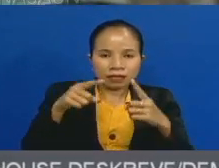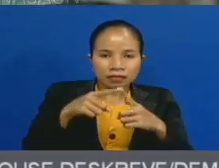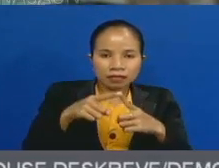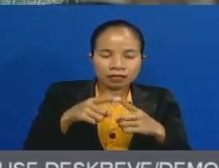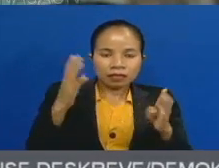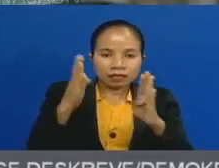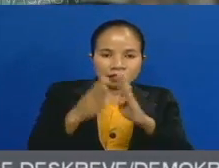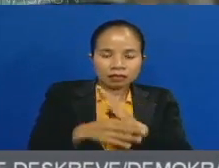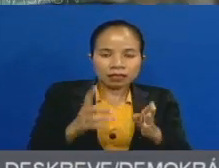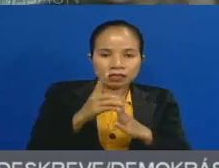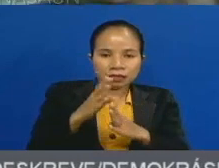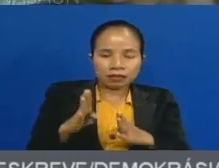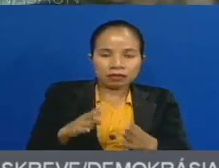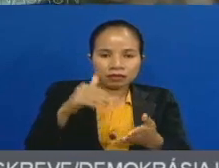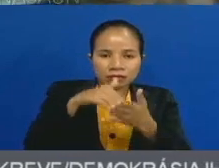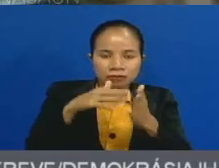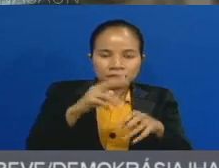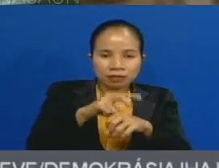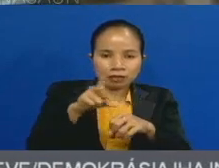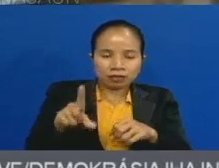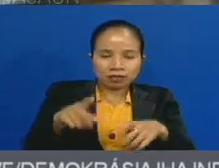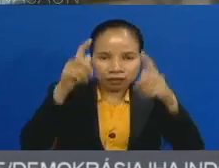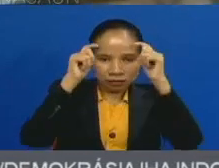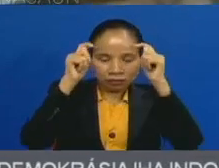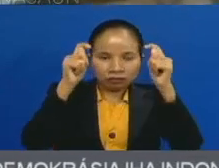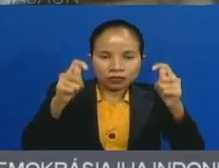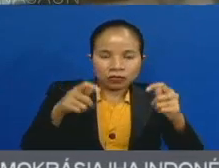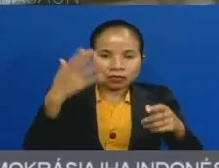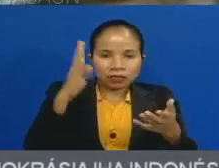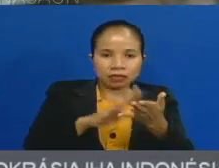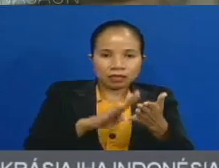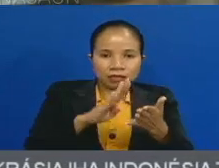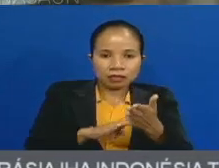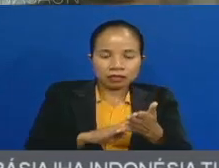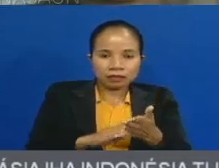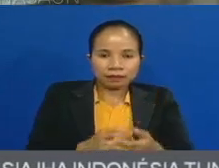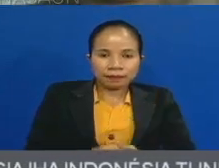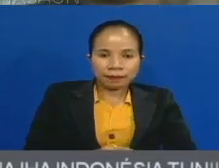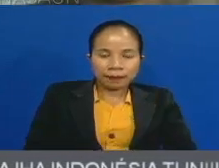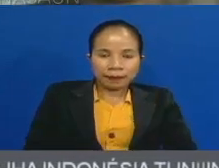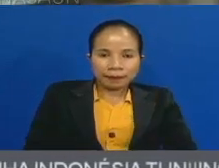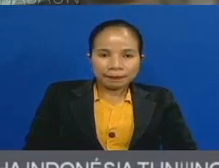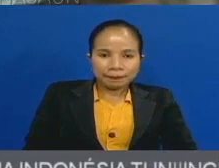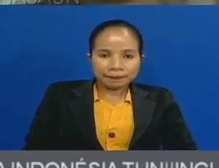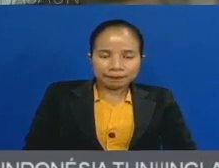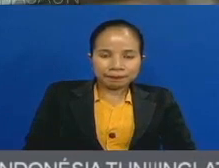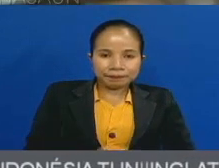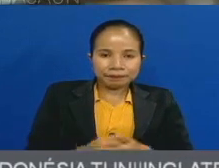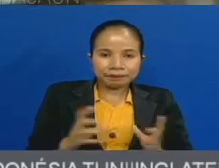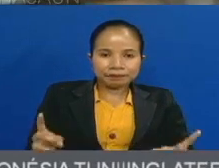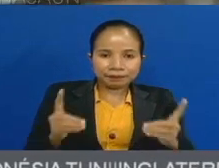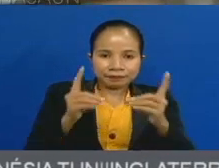sai dirigente da União Estudante Nacional de Timor e a escola canto o Resende. A fui